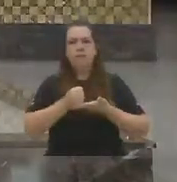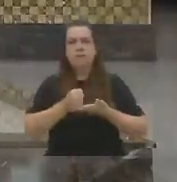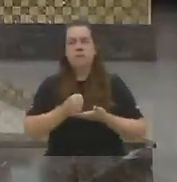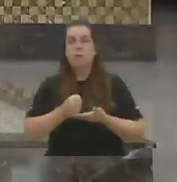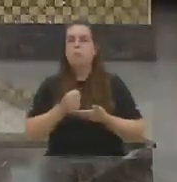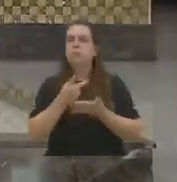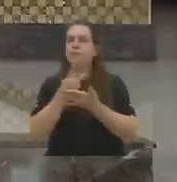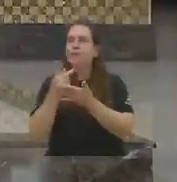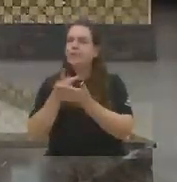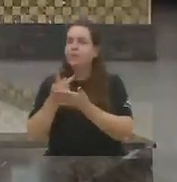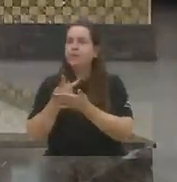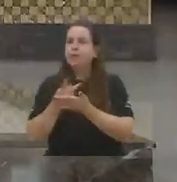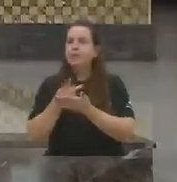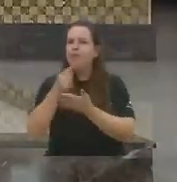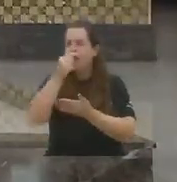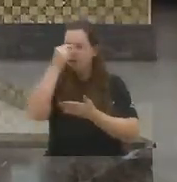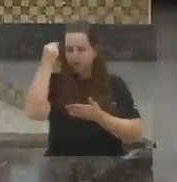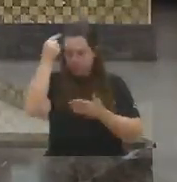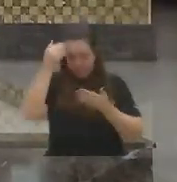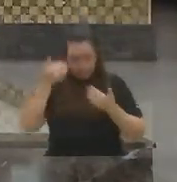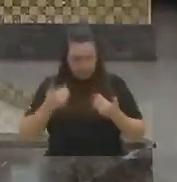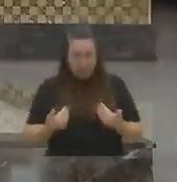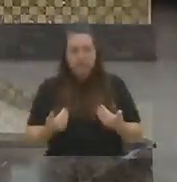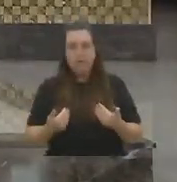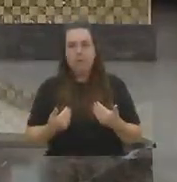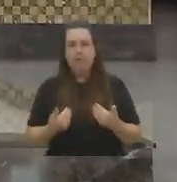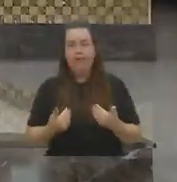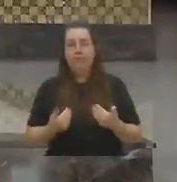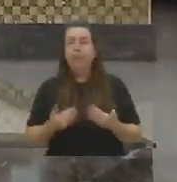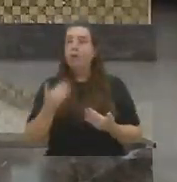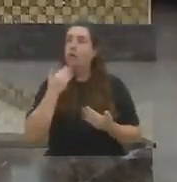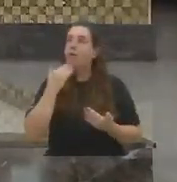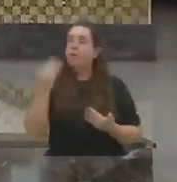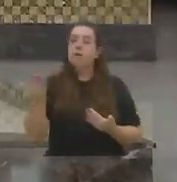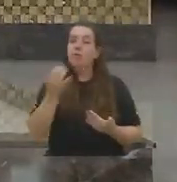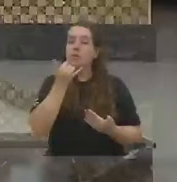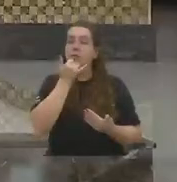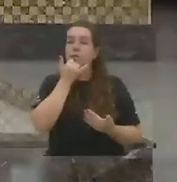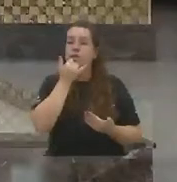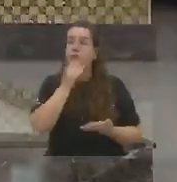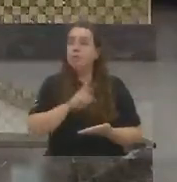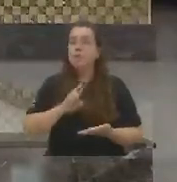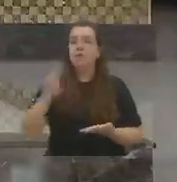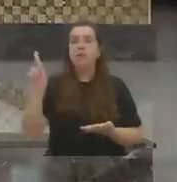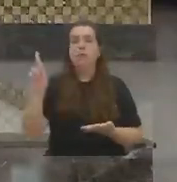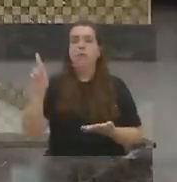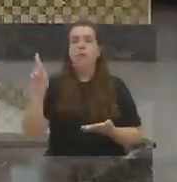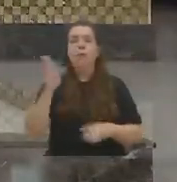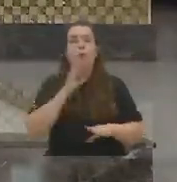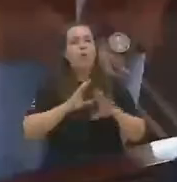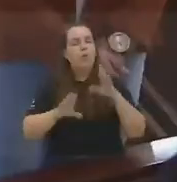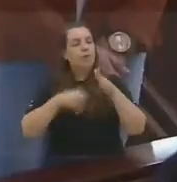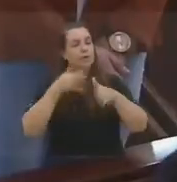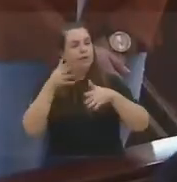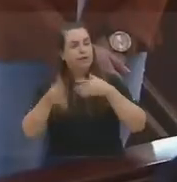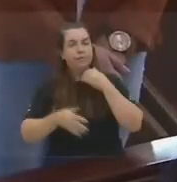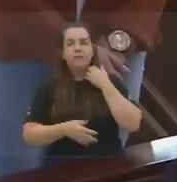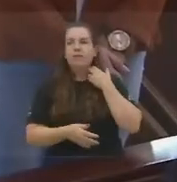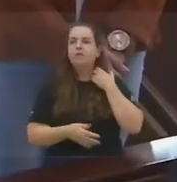em busca da santificação. Peçamos então perdão ao Senhor e cantemos.